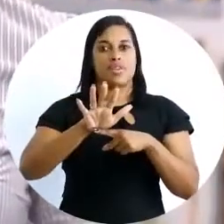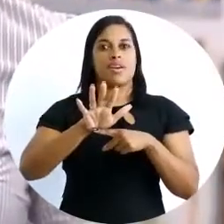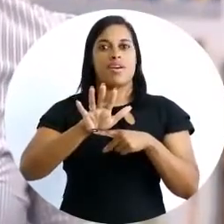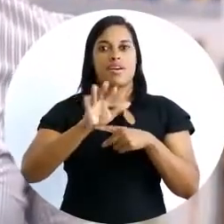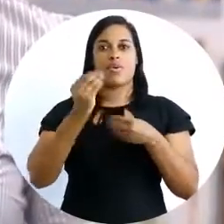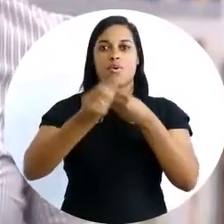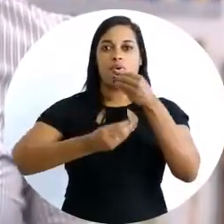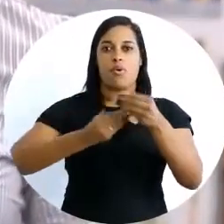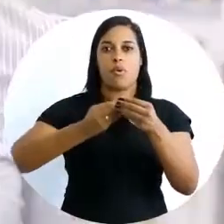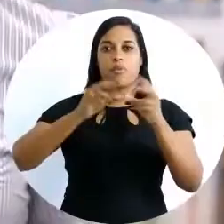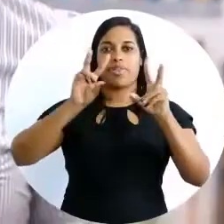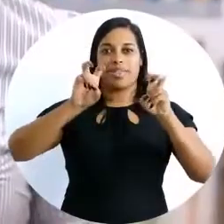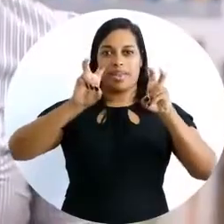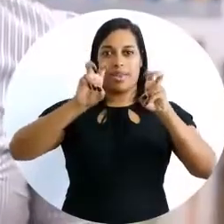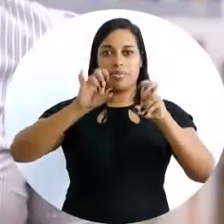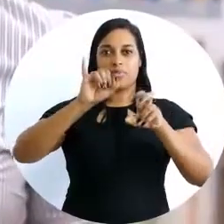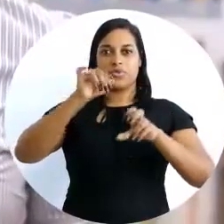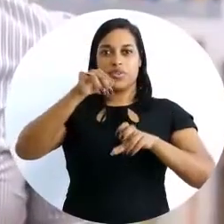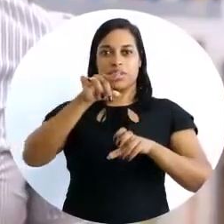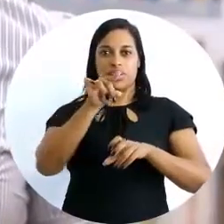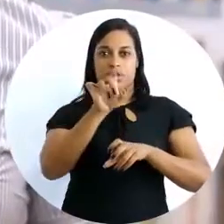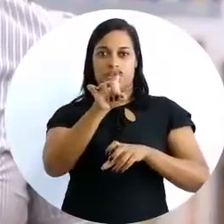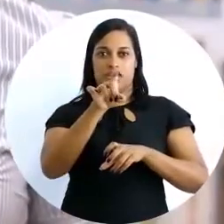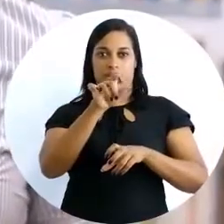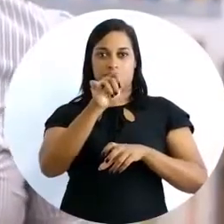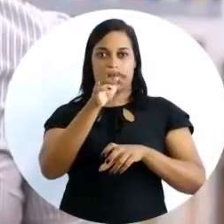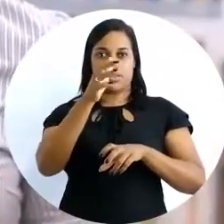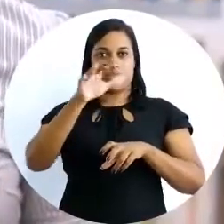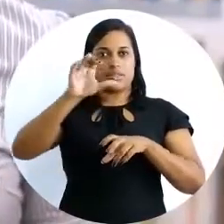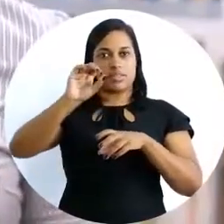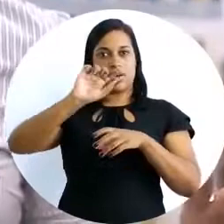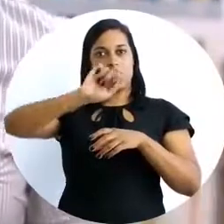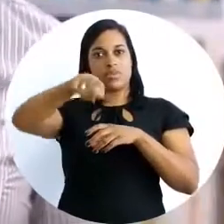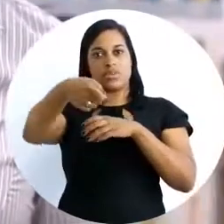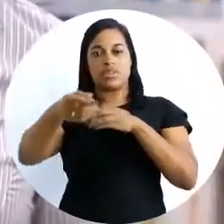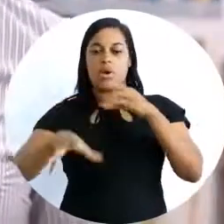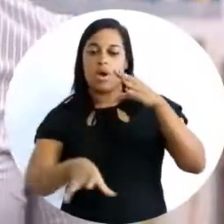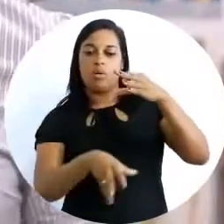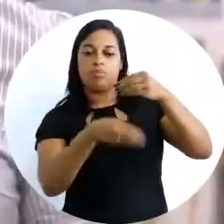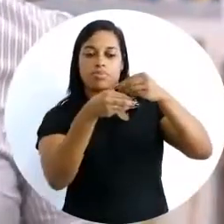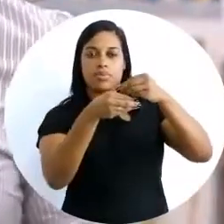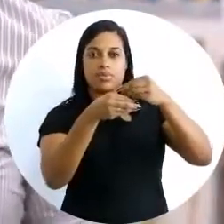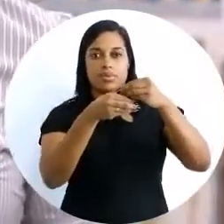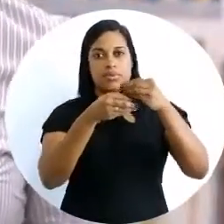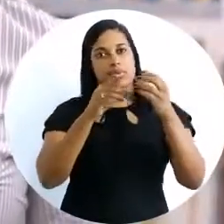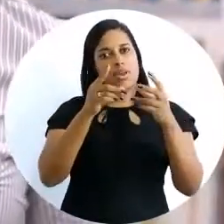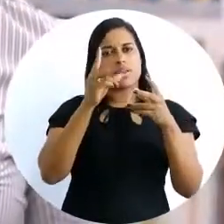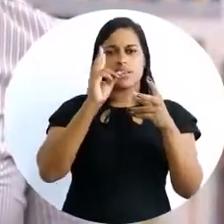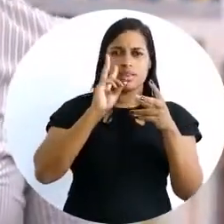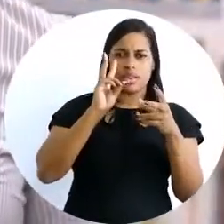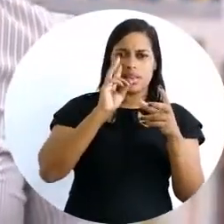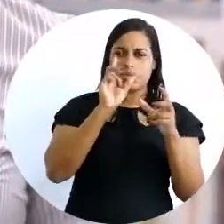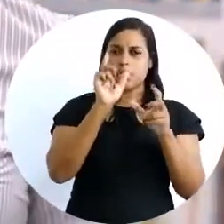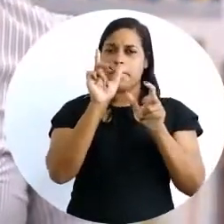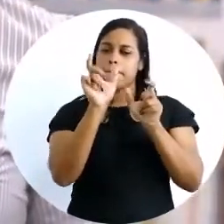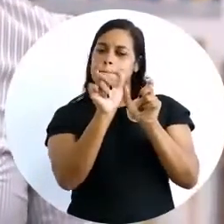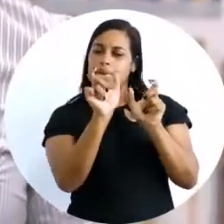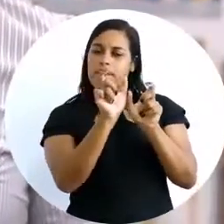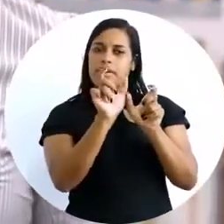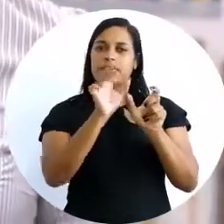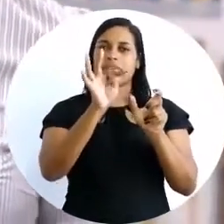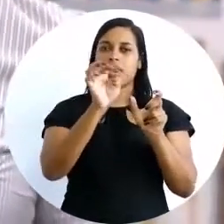através dos termos de indexação. Foi trabalhado também a diferença entre termo, palavra e descritor,